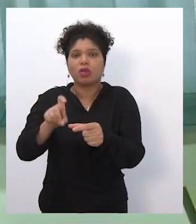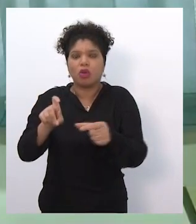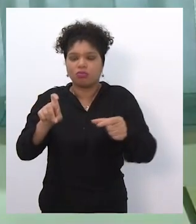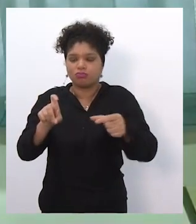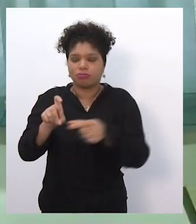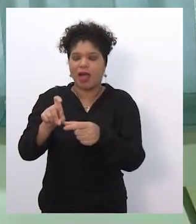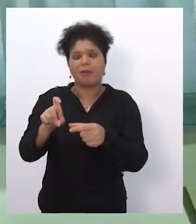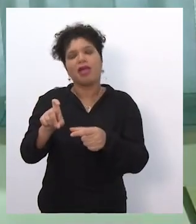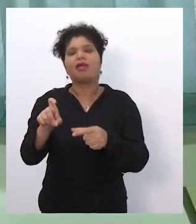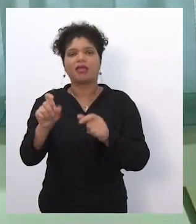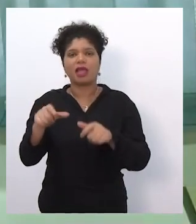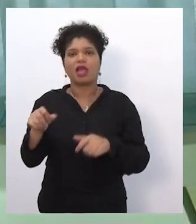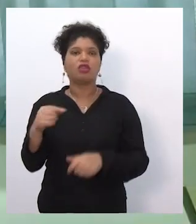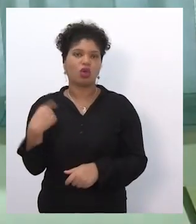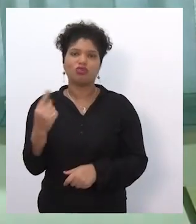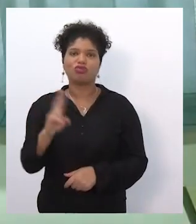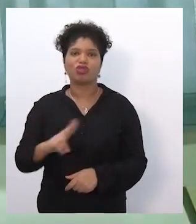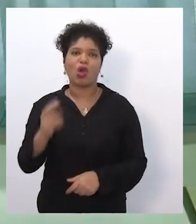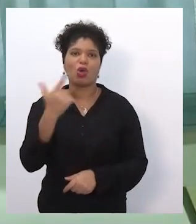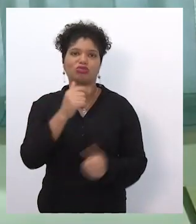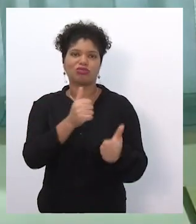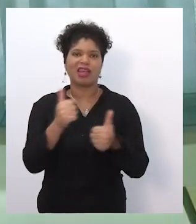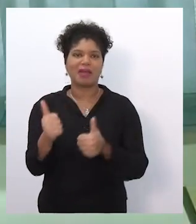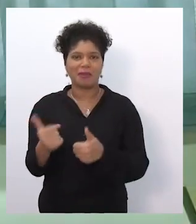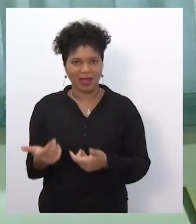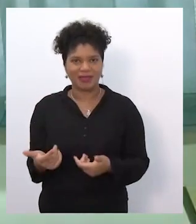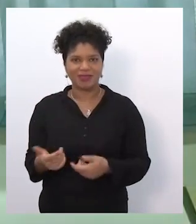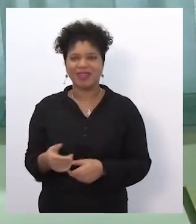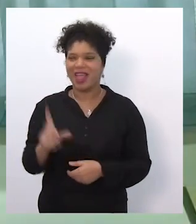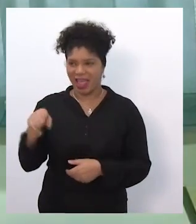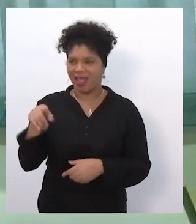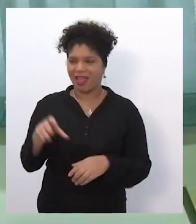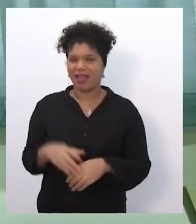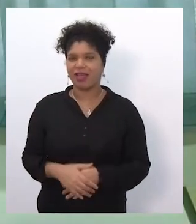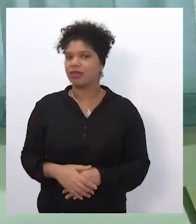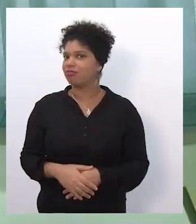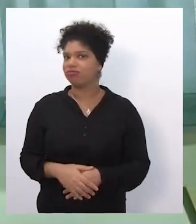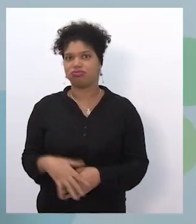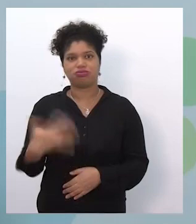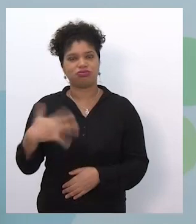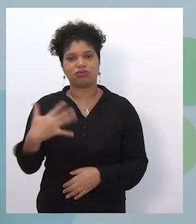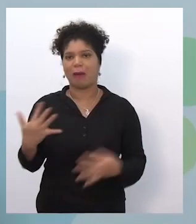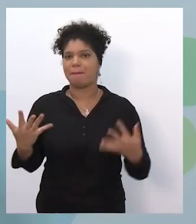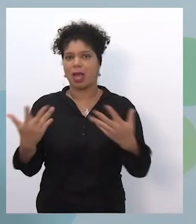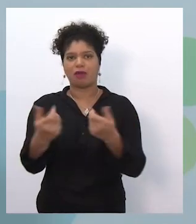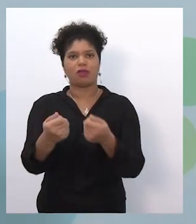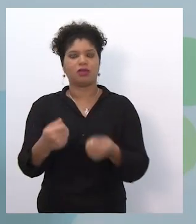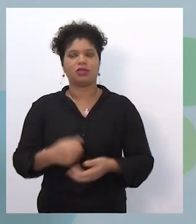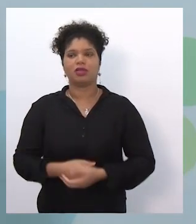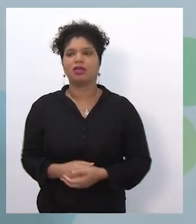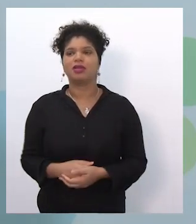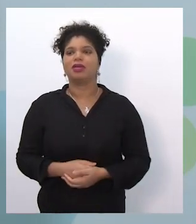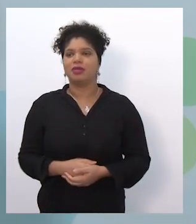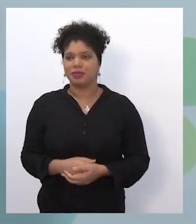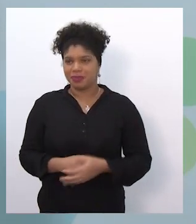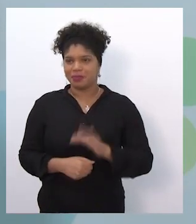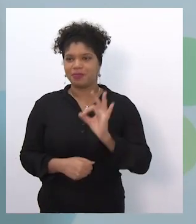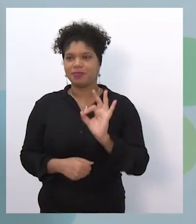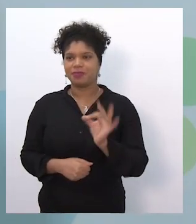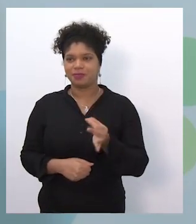nosso cotidiano, tá? Não é isso aí, Felipe? Então, é algo assustador, né? Isso. É